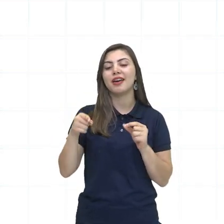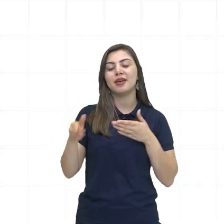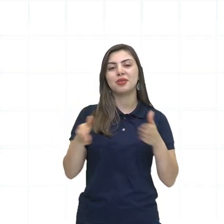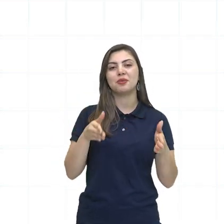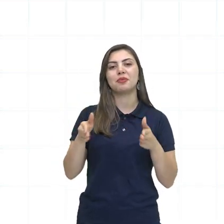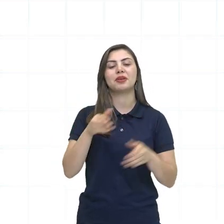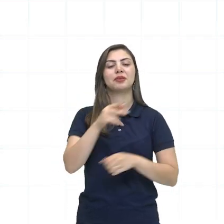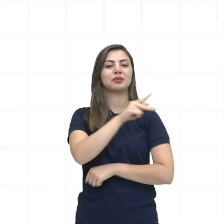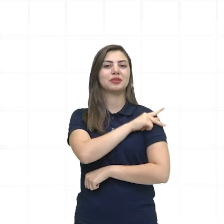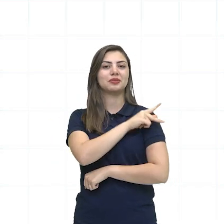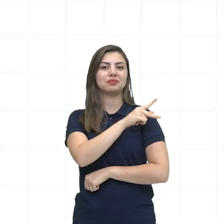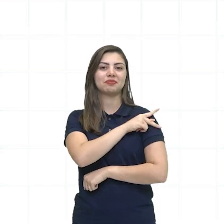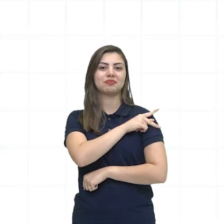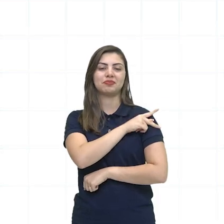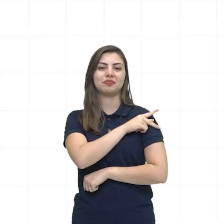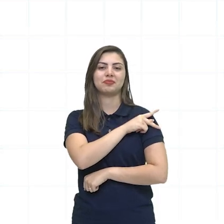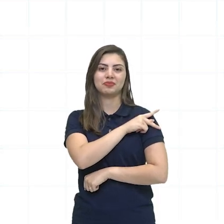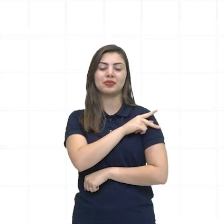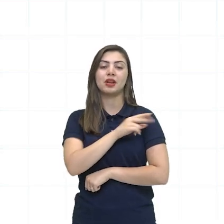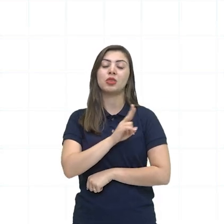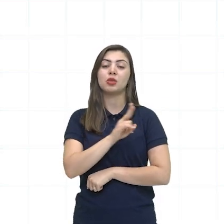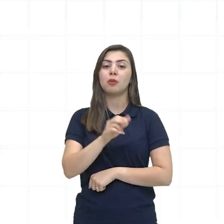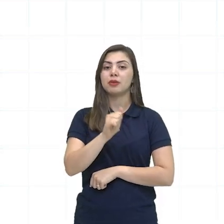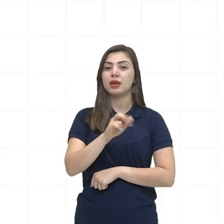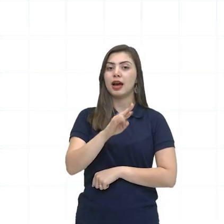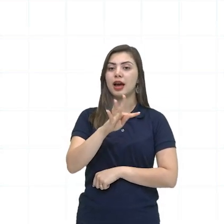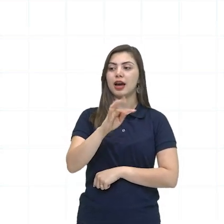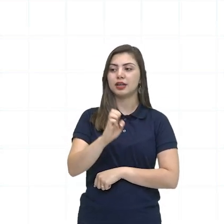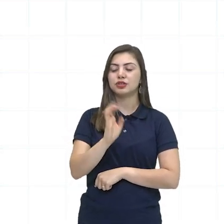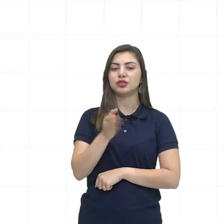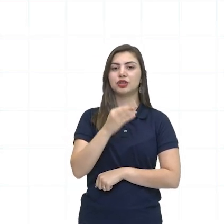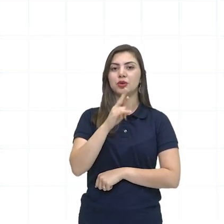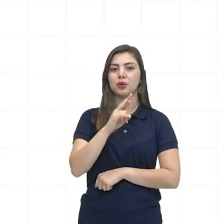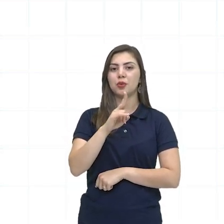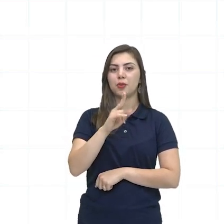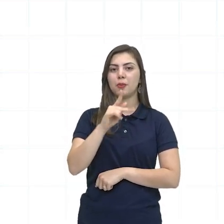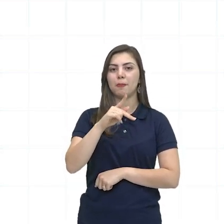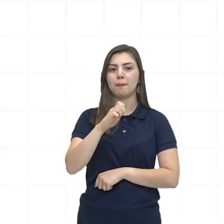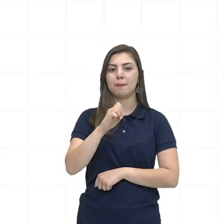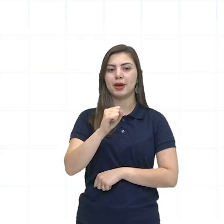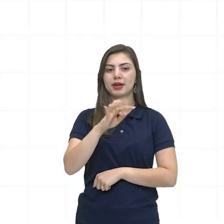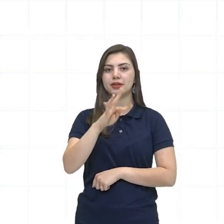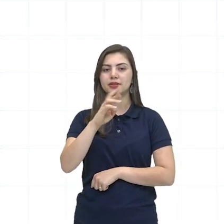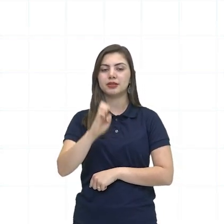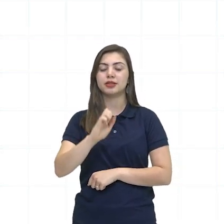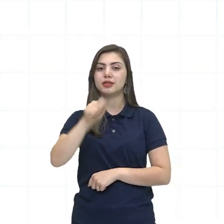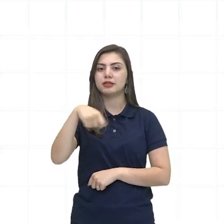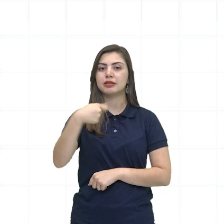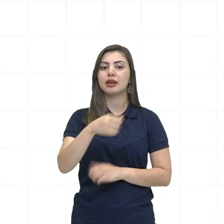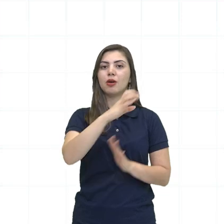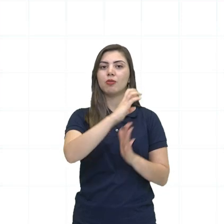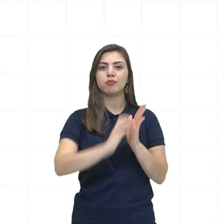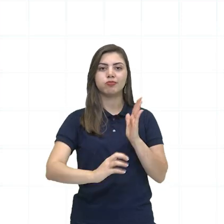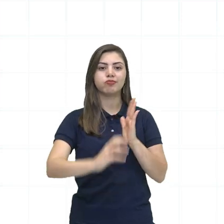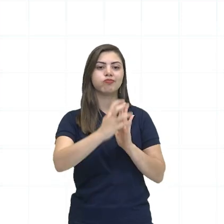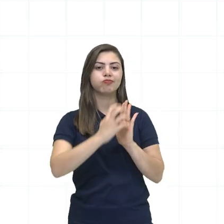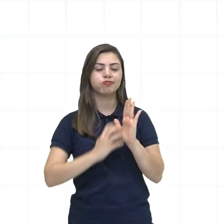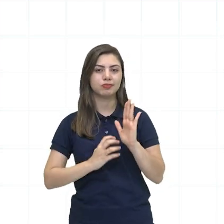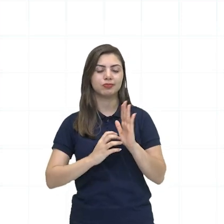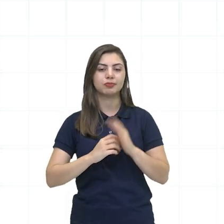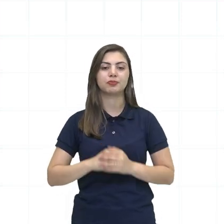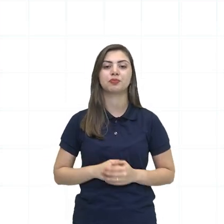que a gente chama de arte rupestre. A arte rupestre é